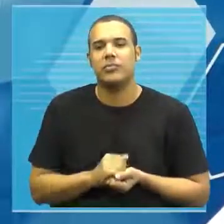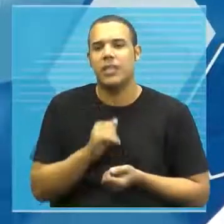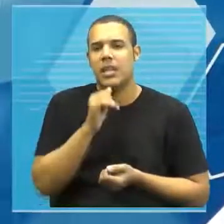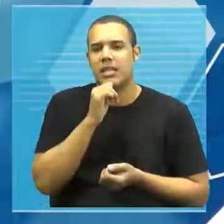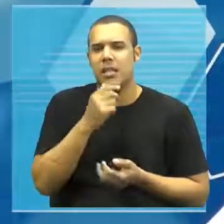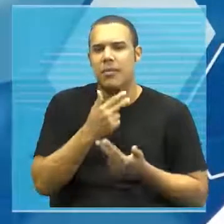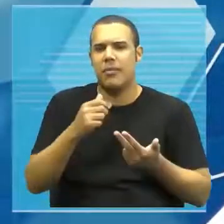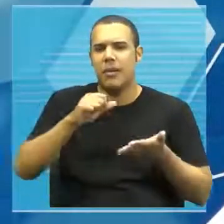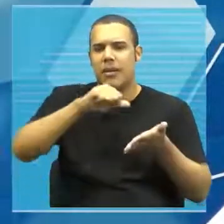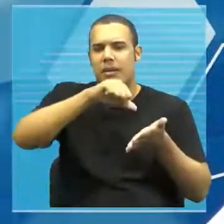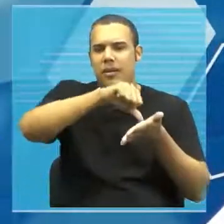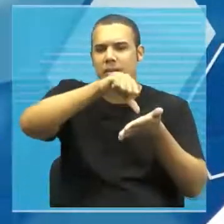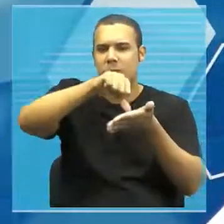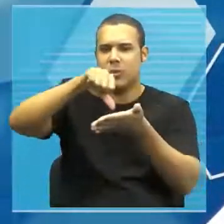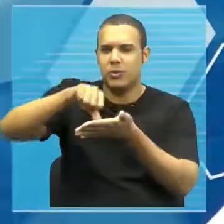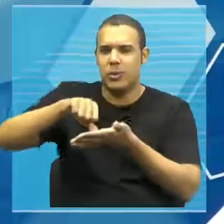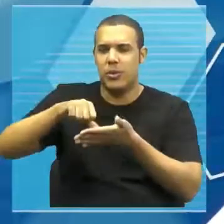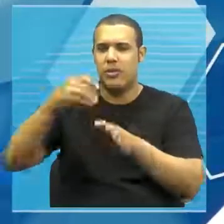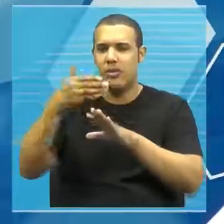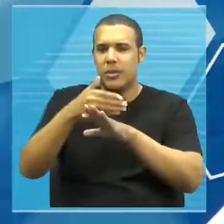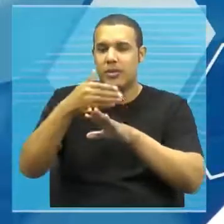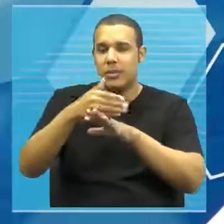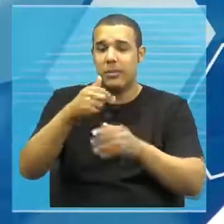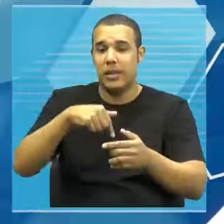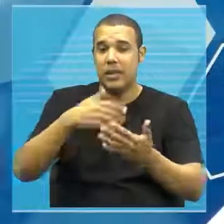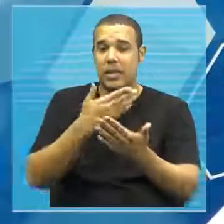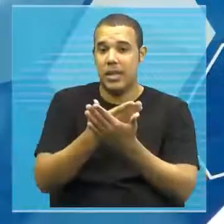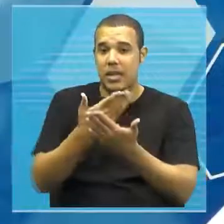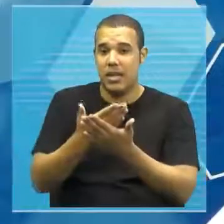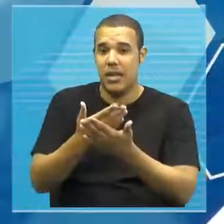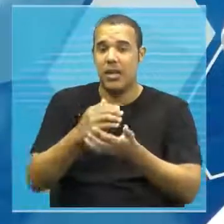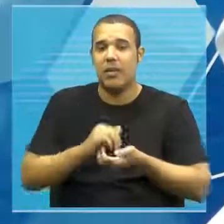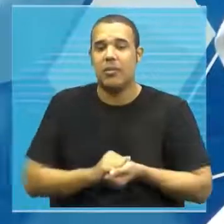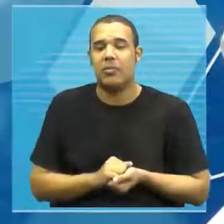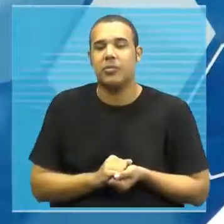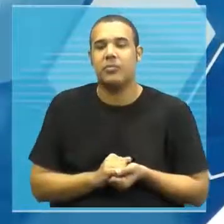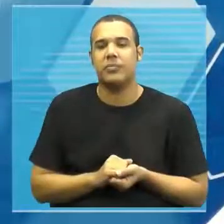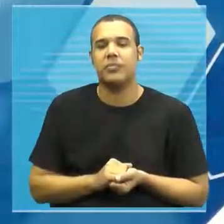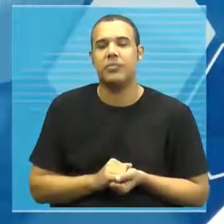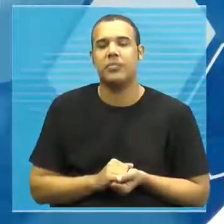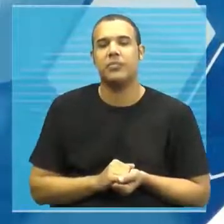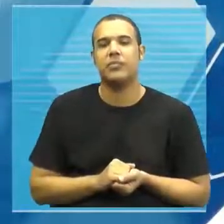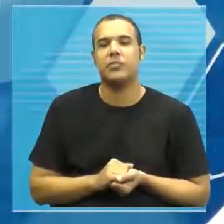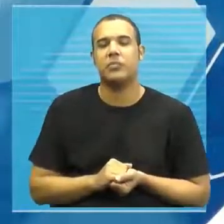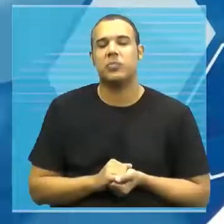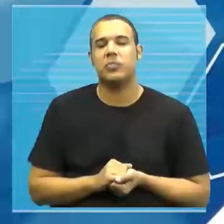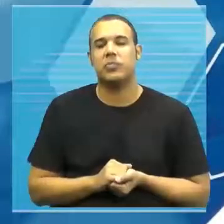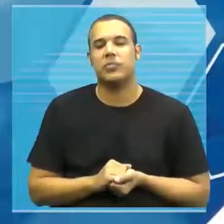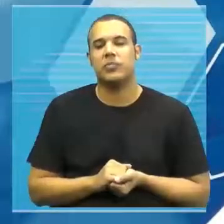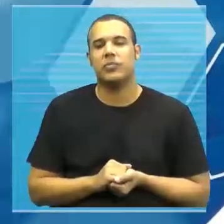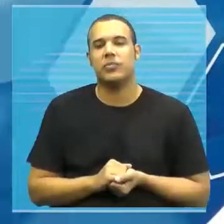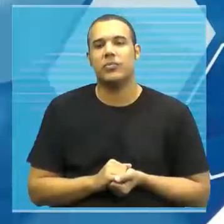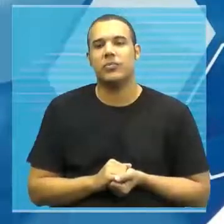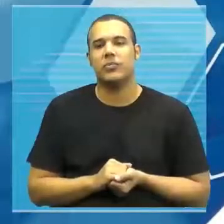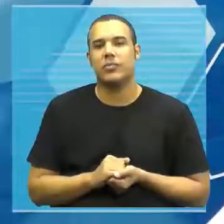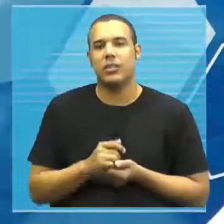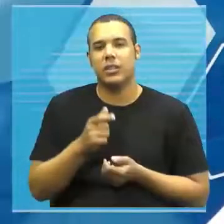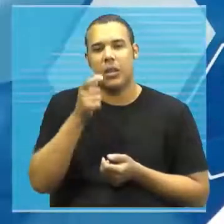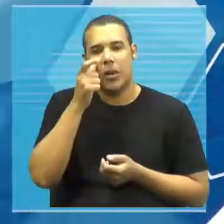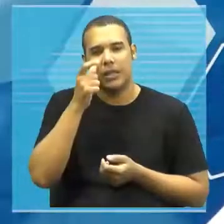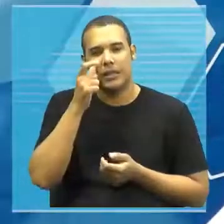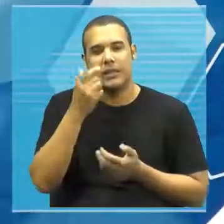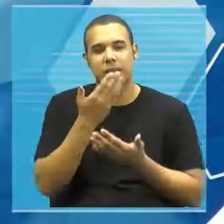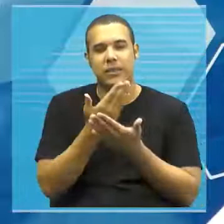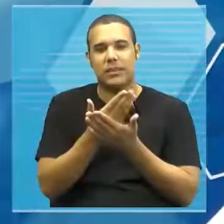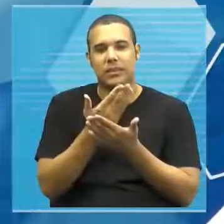Pimenteiras com Ribeira galinhota com São Francisco do Piauí com São Lourenço por exemplo que nos acompanham